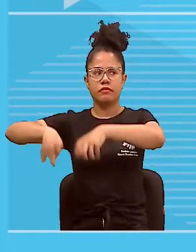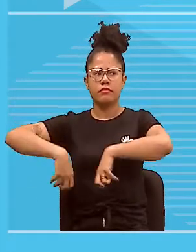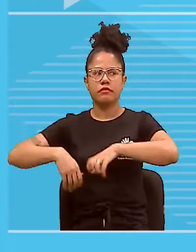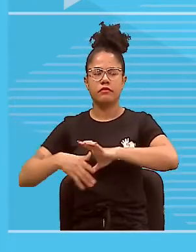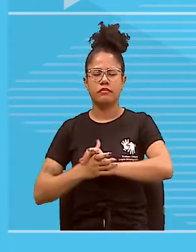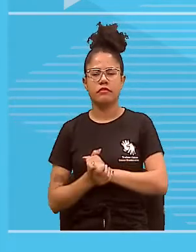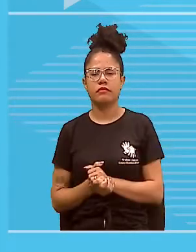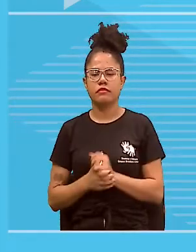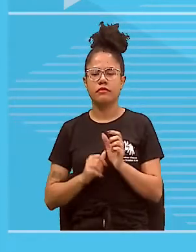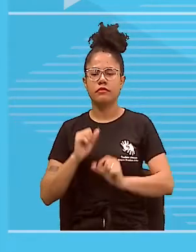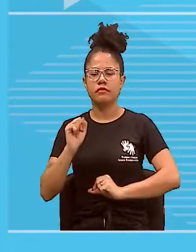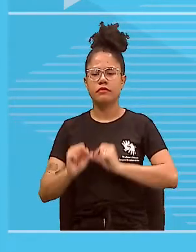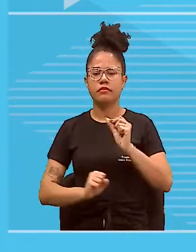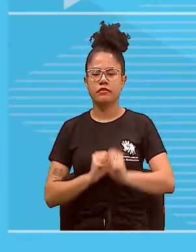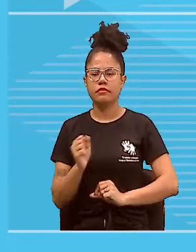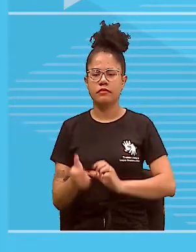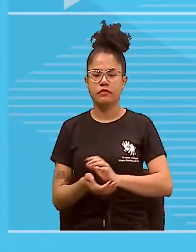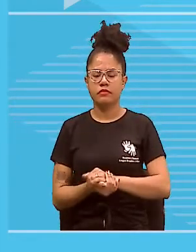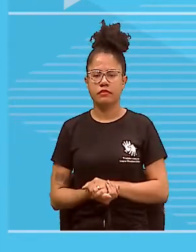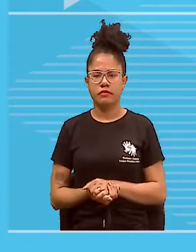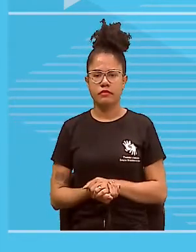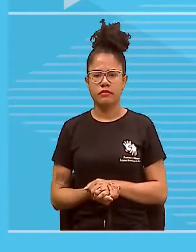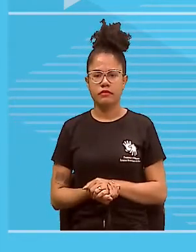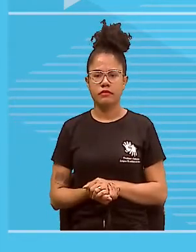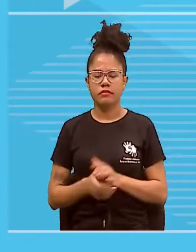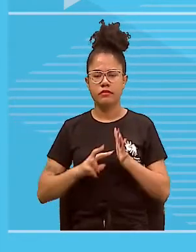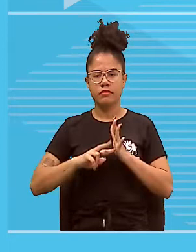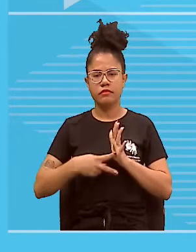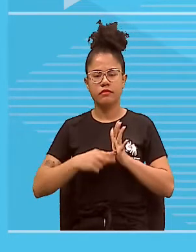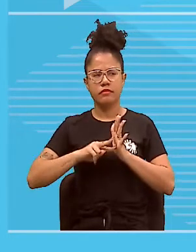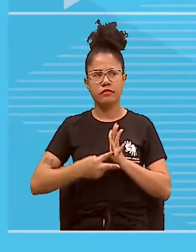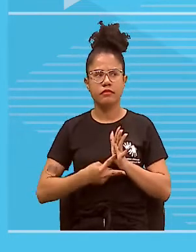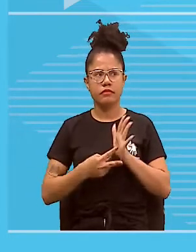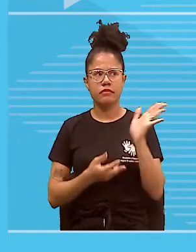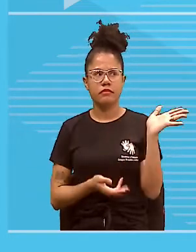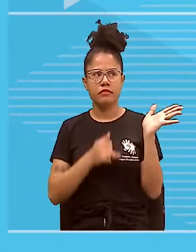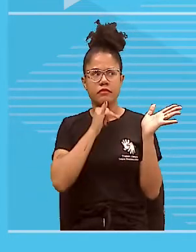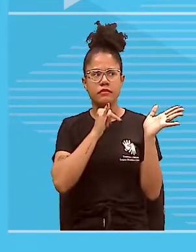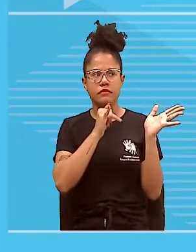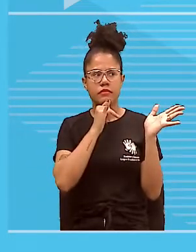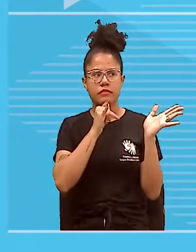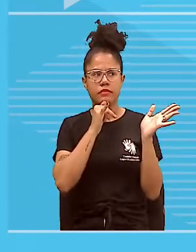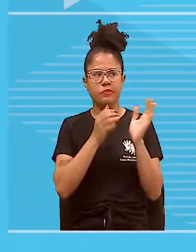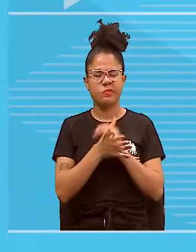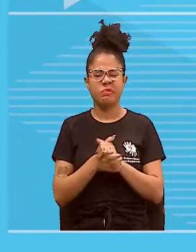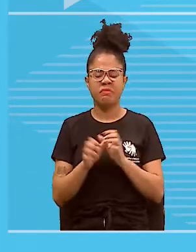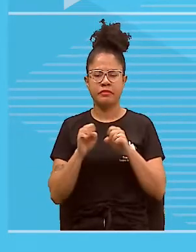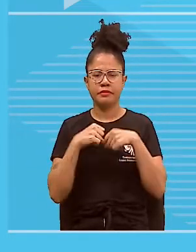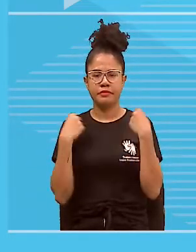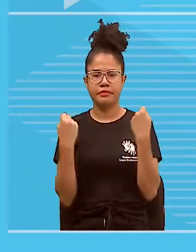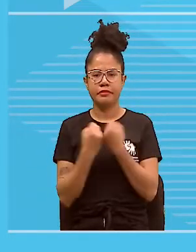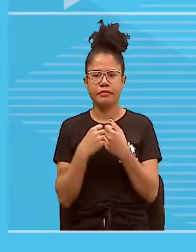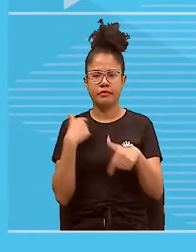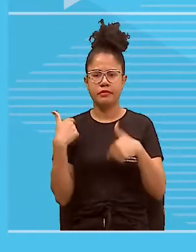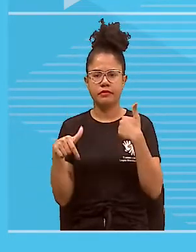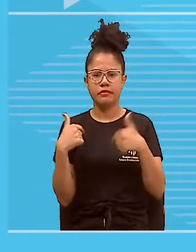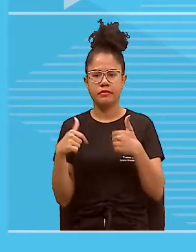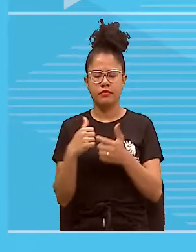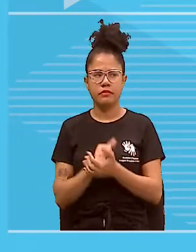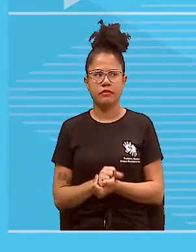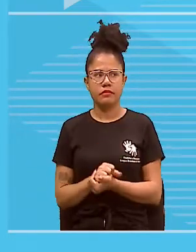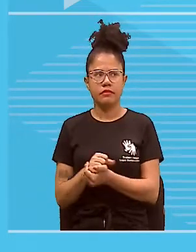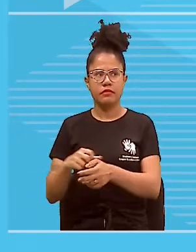as ligas camponesas espécie de Sindicatos Eu coloquei assim ó Associação de trabalhadores do campo